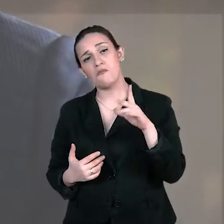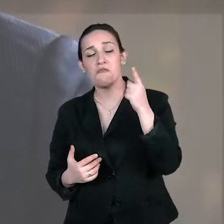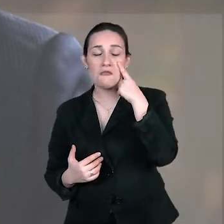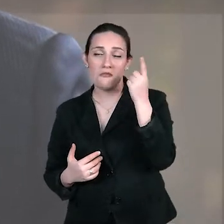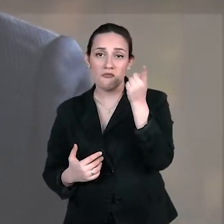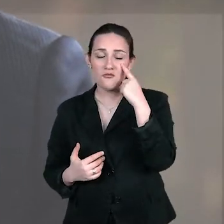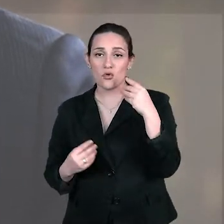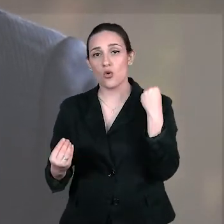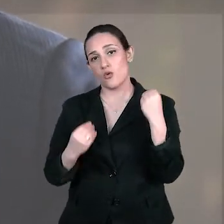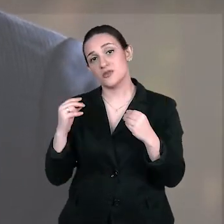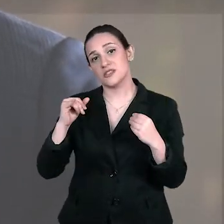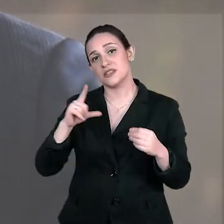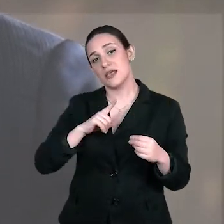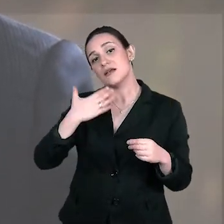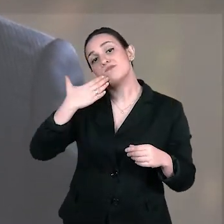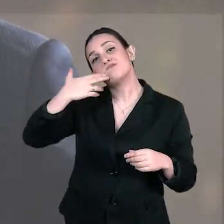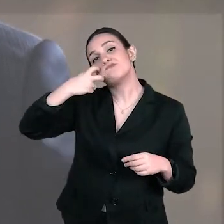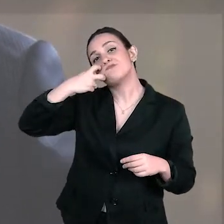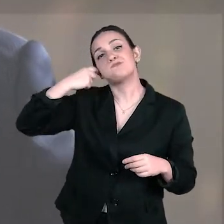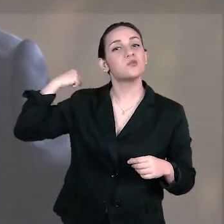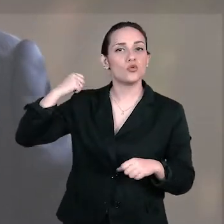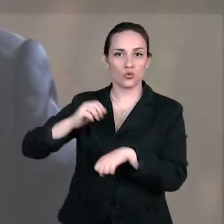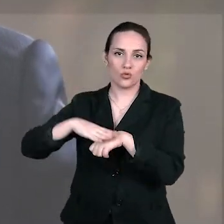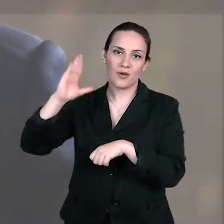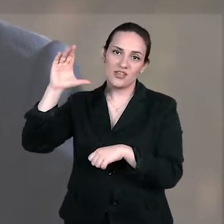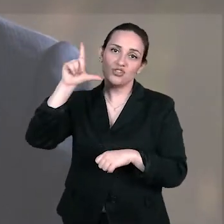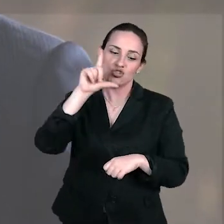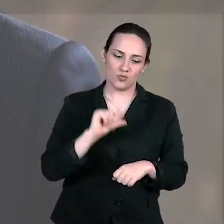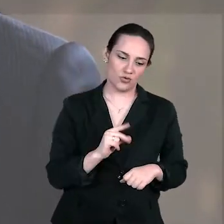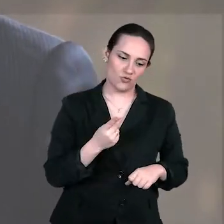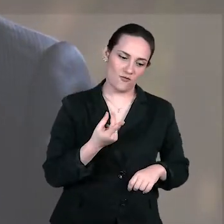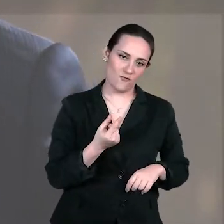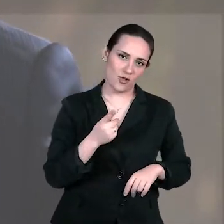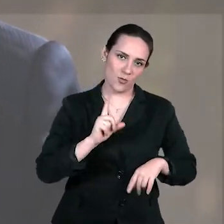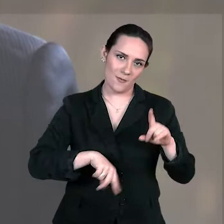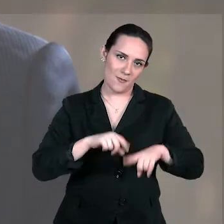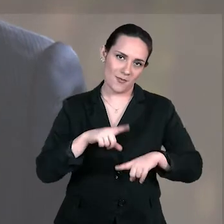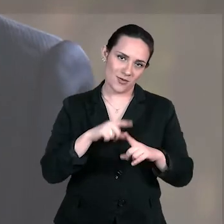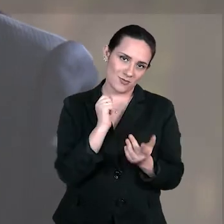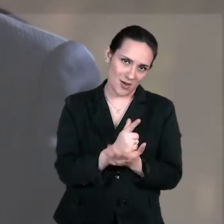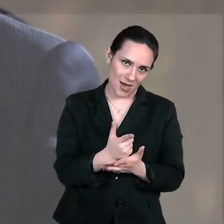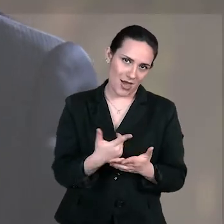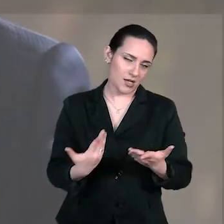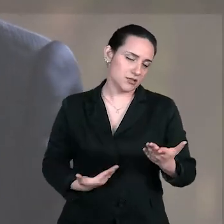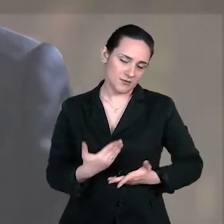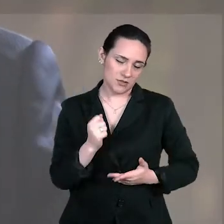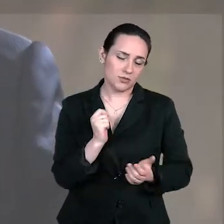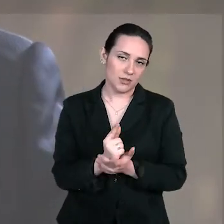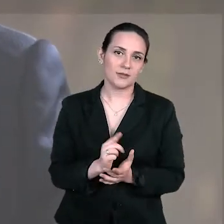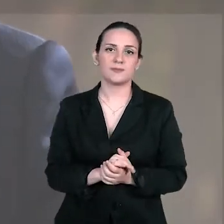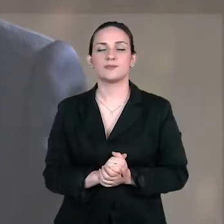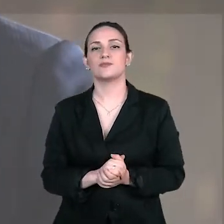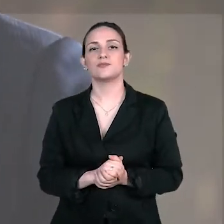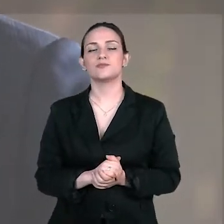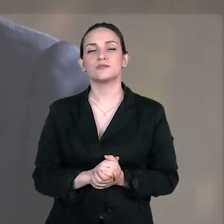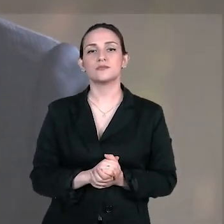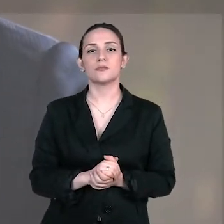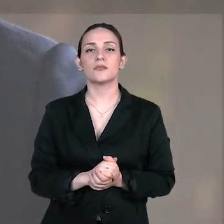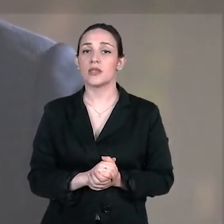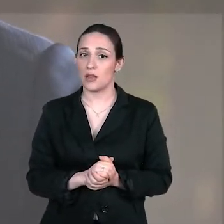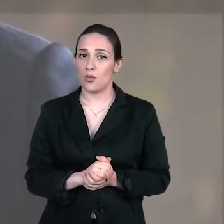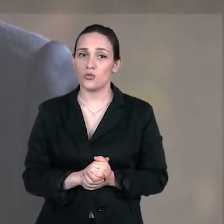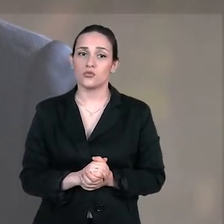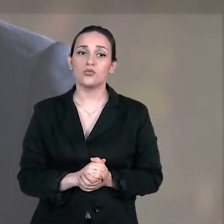Então, é algo que a gente vai ver no decorrer do tempo. Mas o que pode diminuir para o consumidor ou para o cidadão comum, por assim dizer, seria